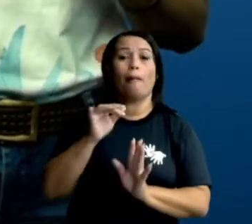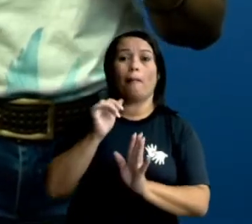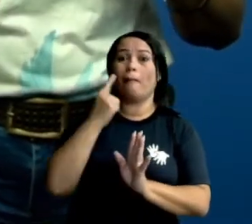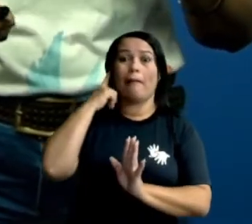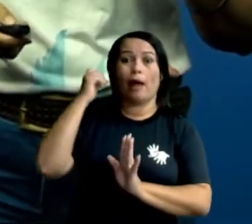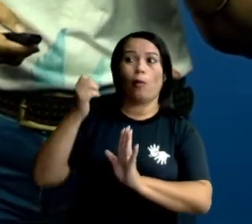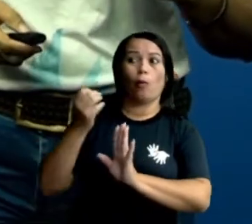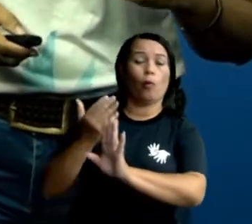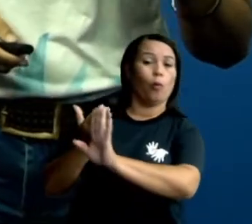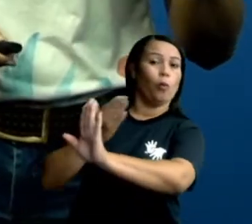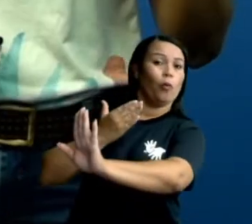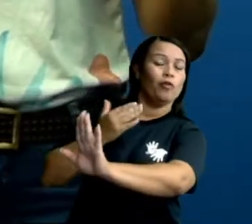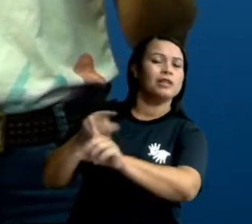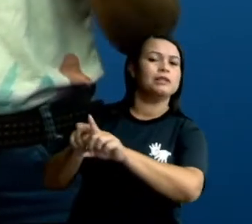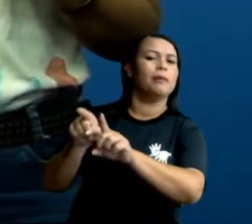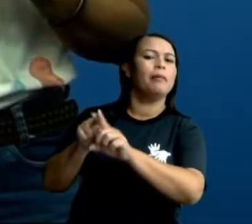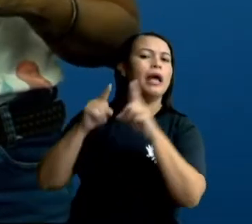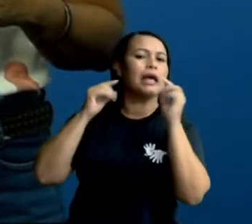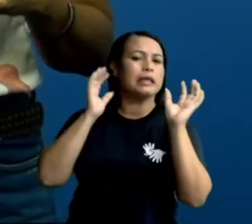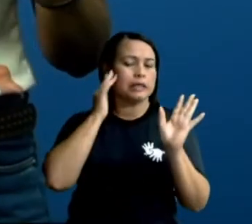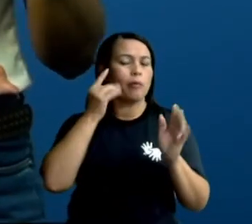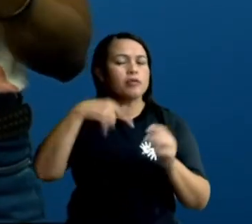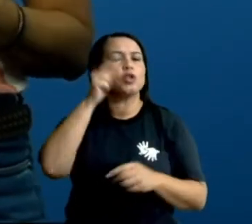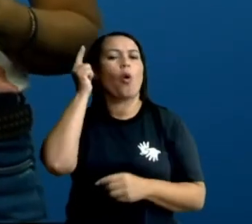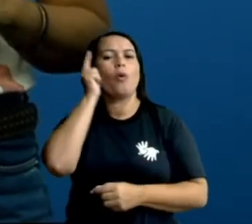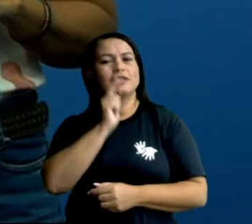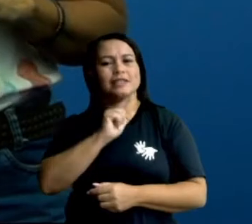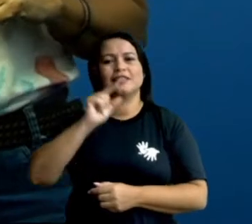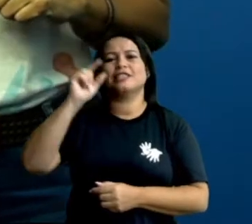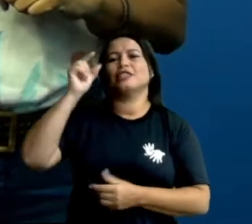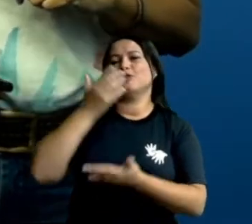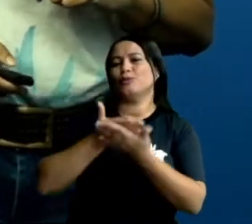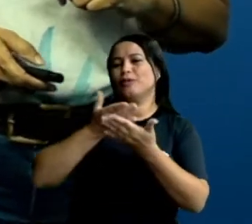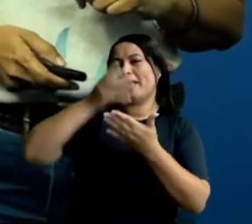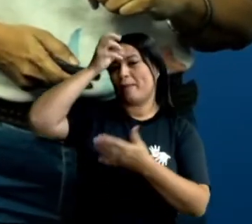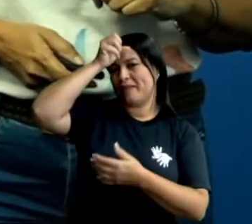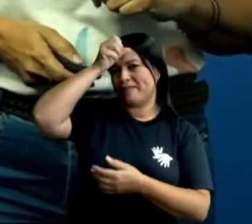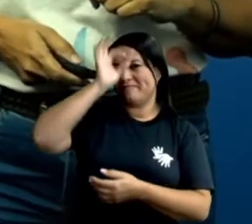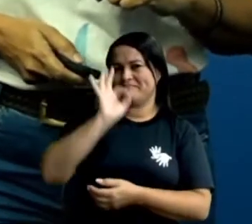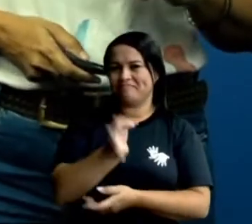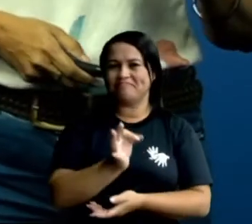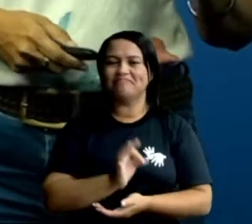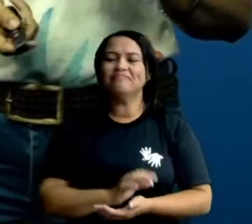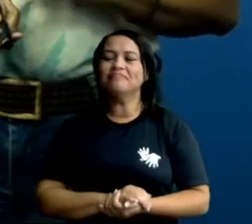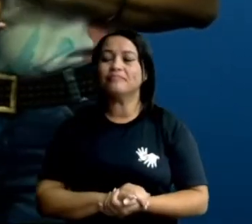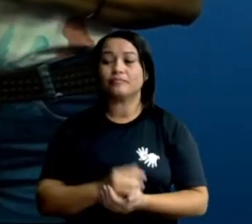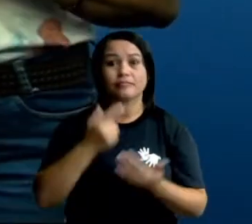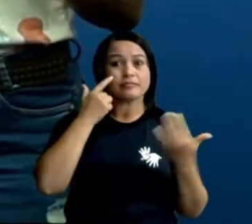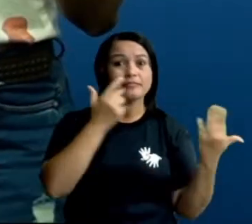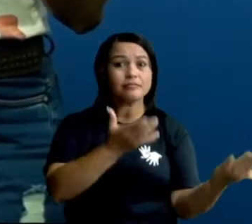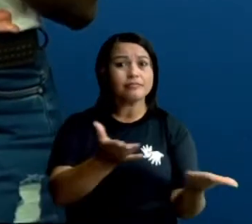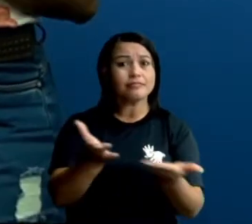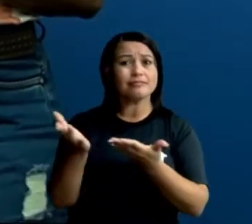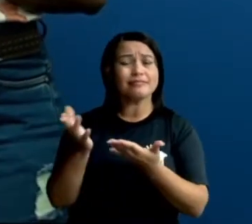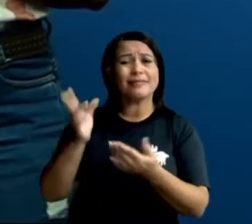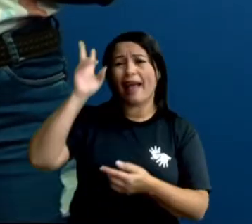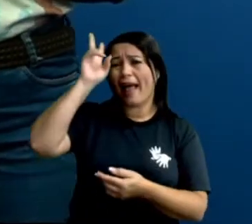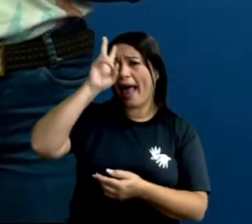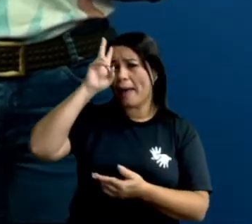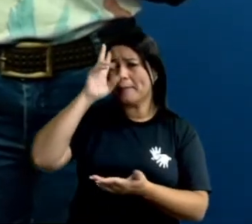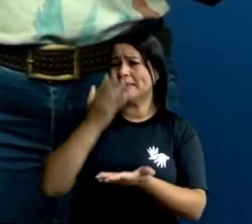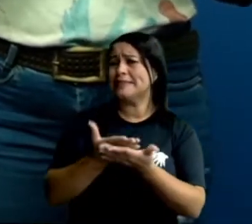de ruídos, tá certo? Para que consiga estudar e aprender direitinho. Olha só, na